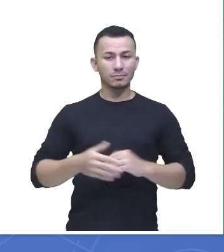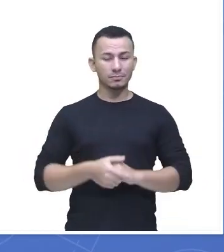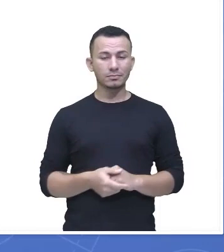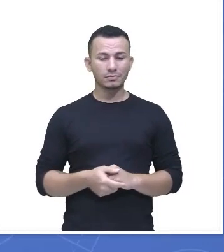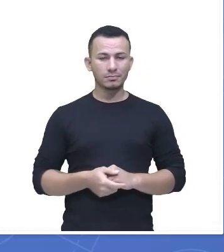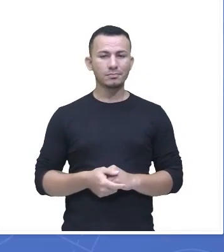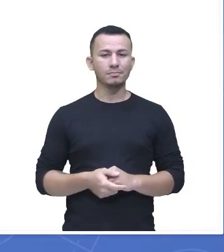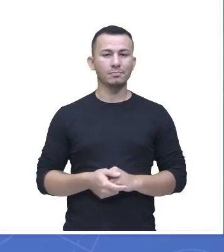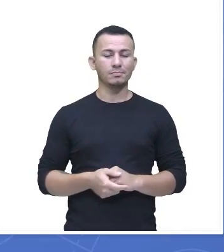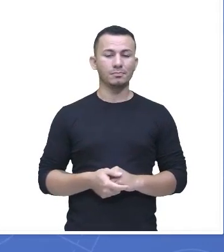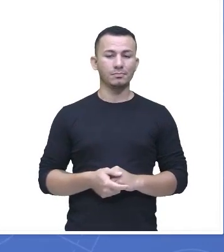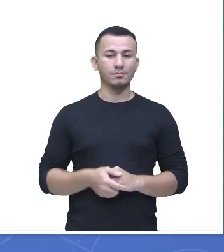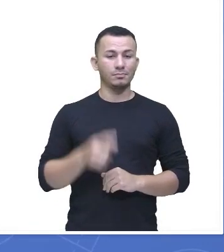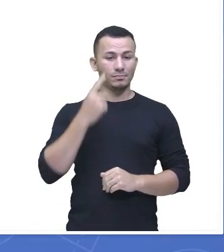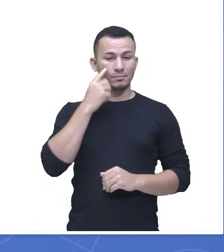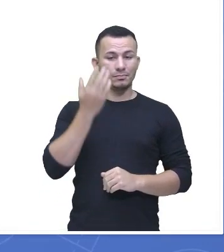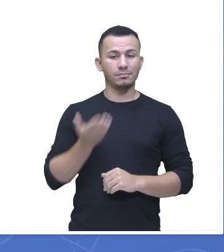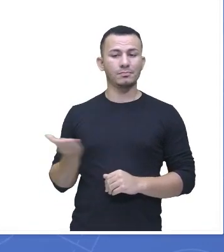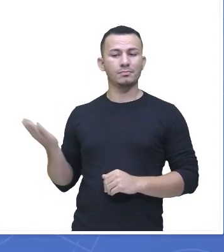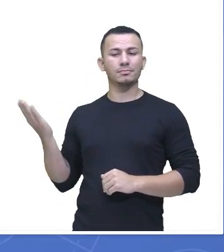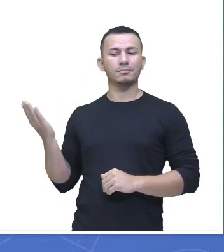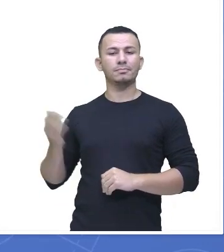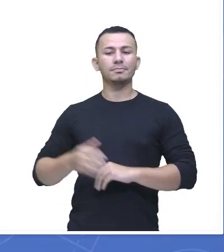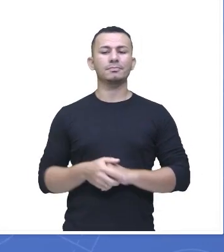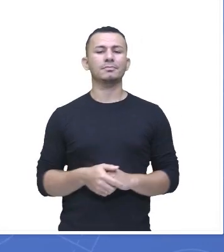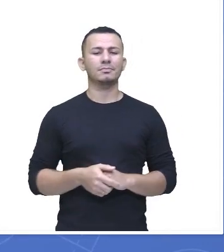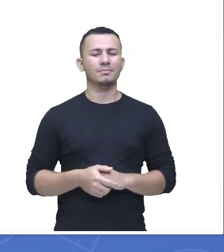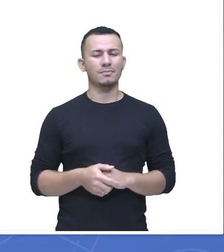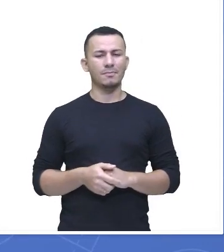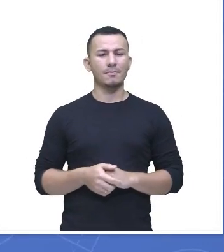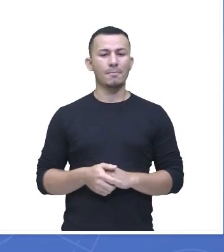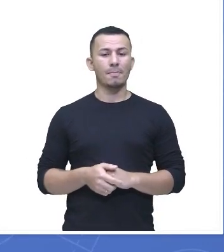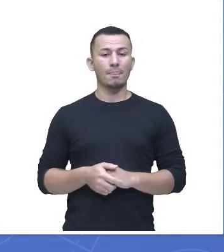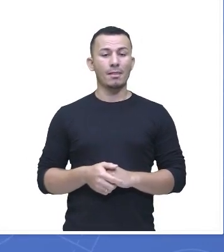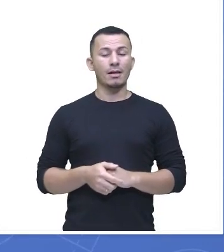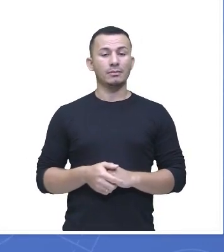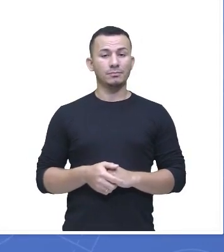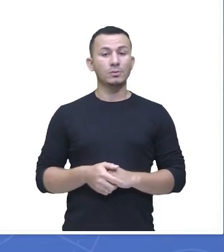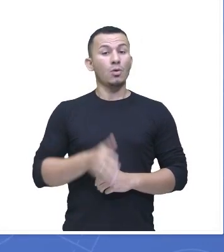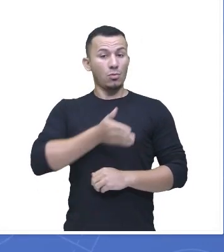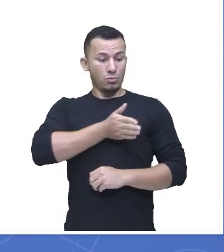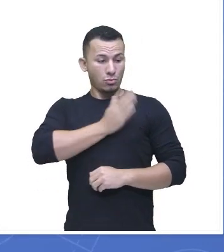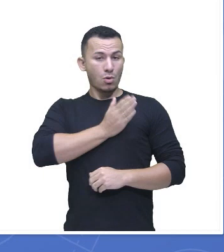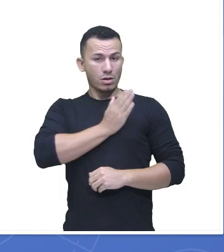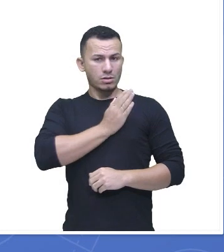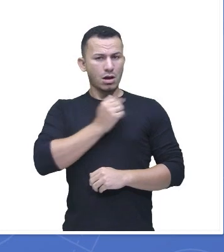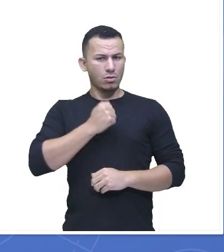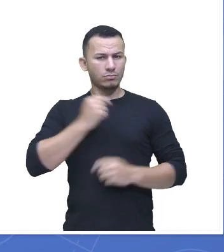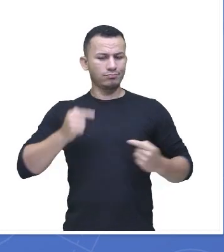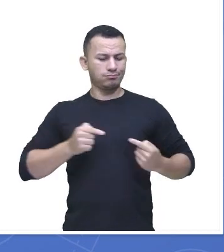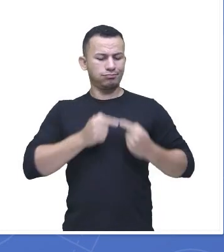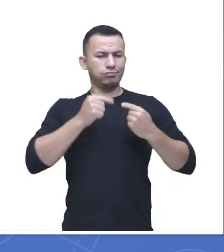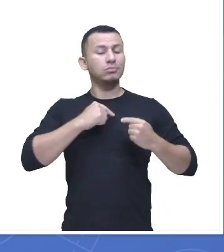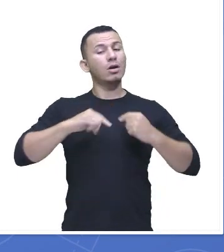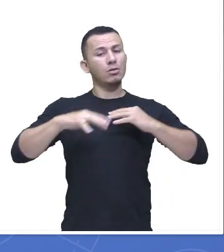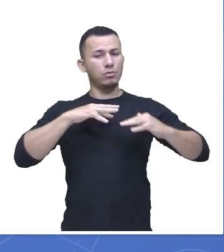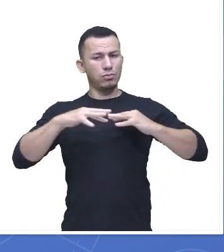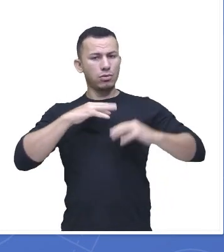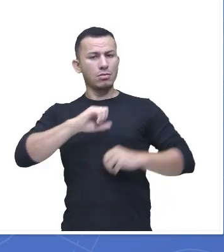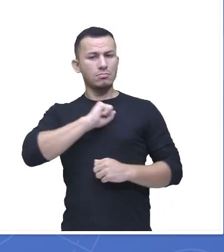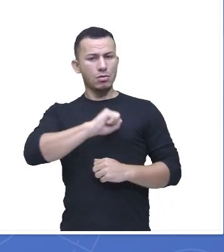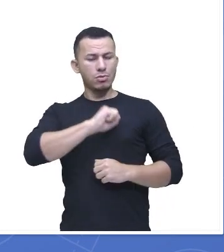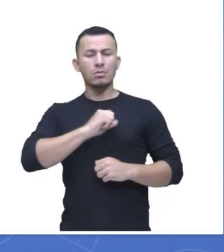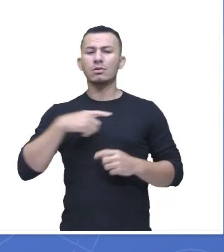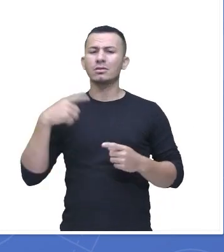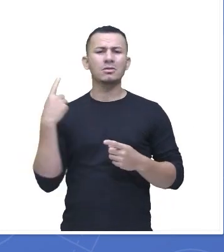músculos? Vamos lá. Bom, vocês viram que o estriado cardíaco é relacionado ao coração. Por